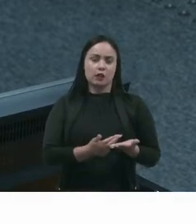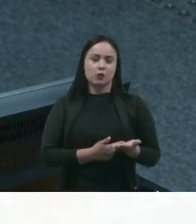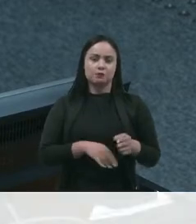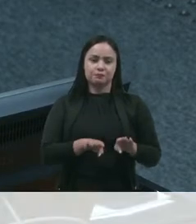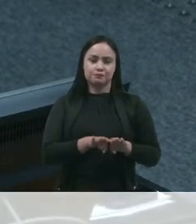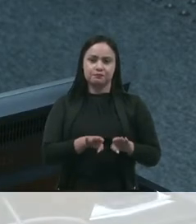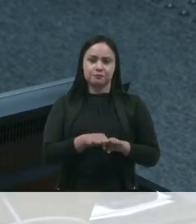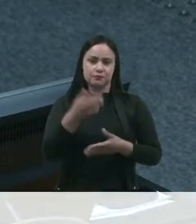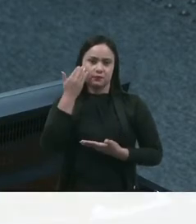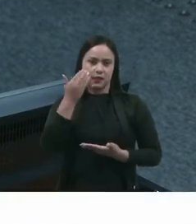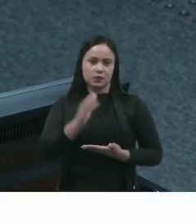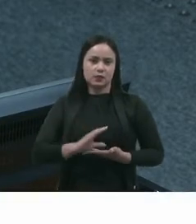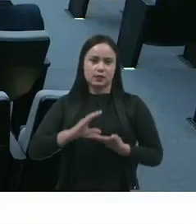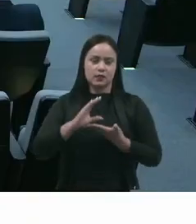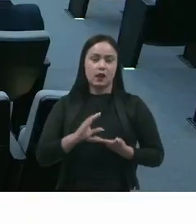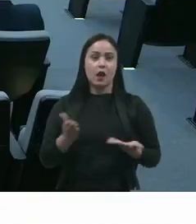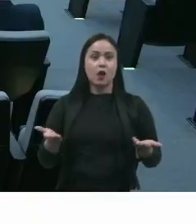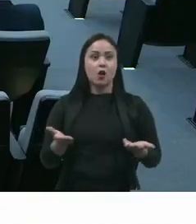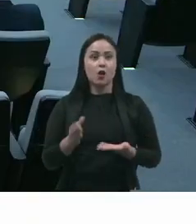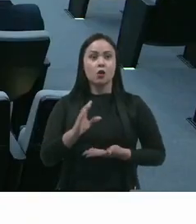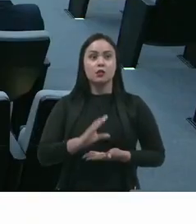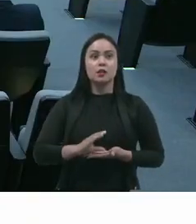Obrigada, conselheiro. Conselheiro